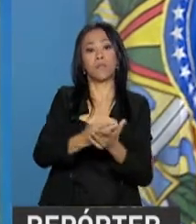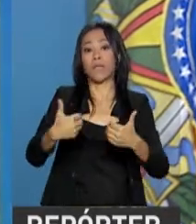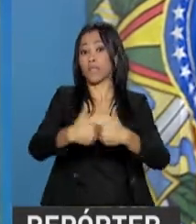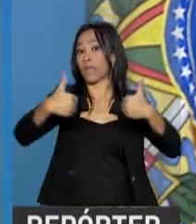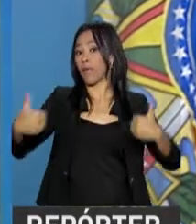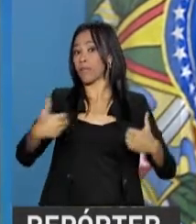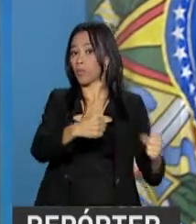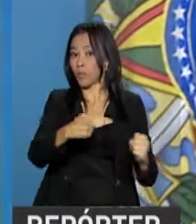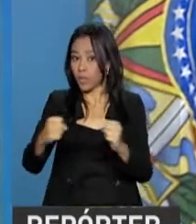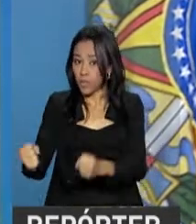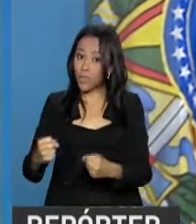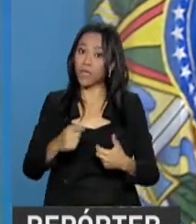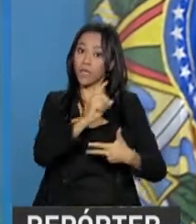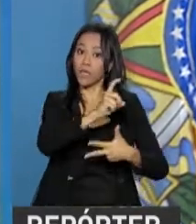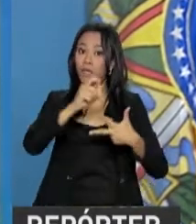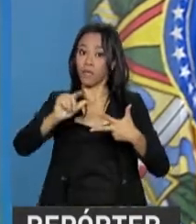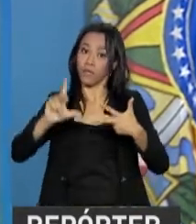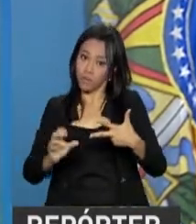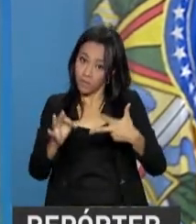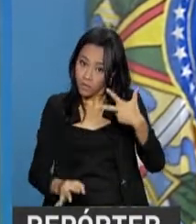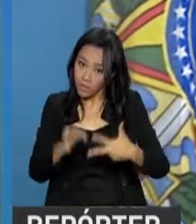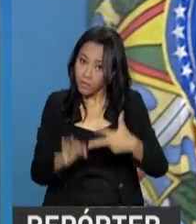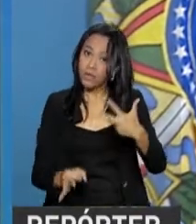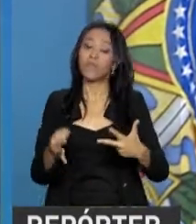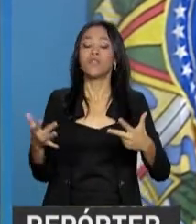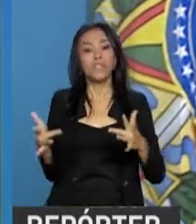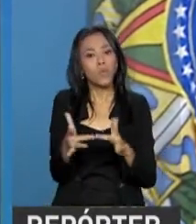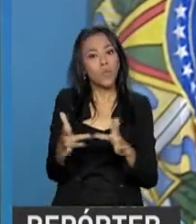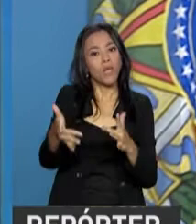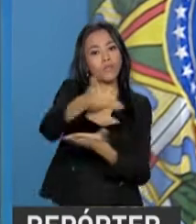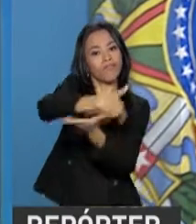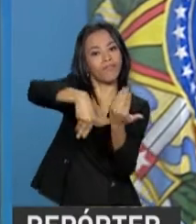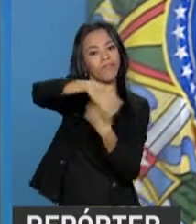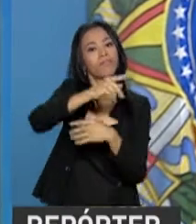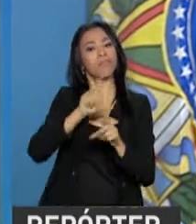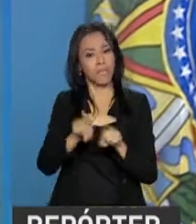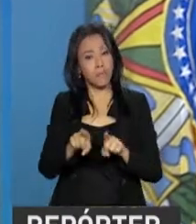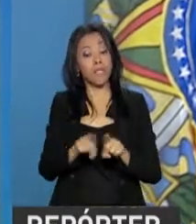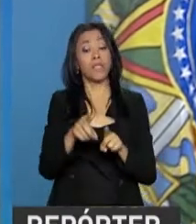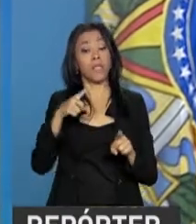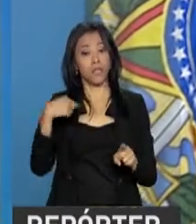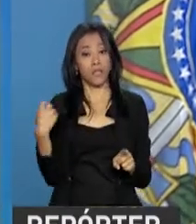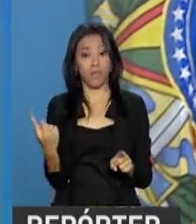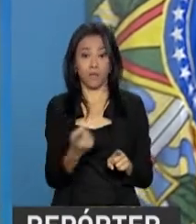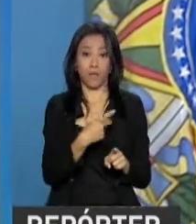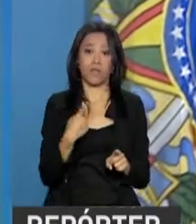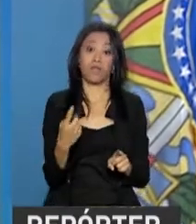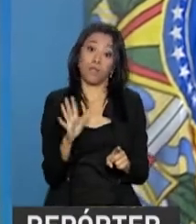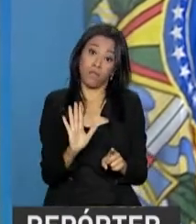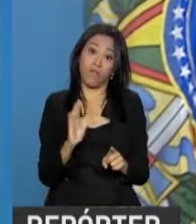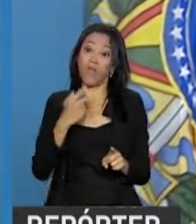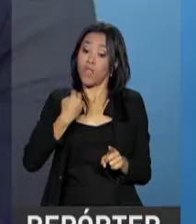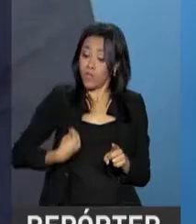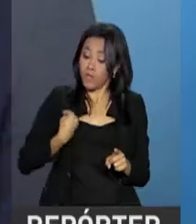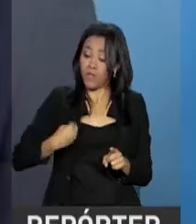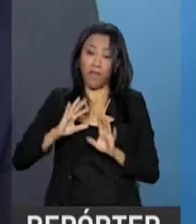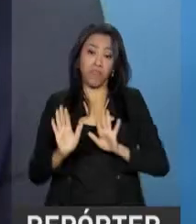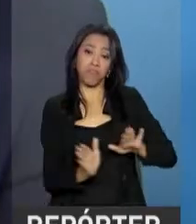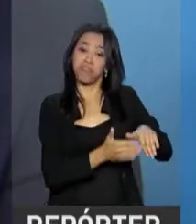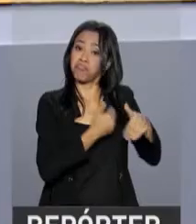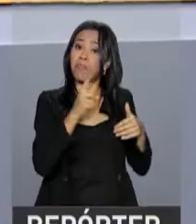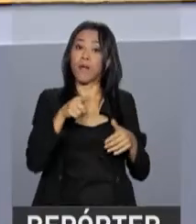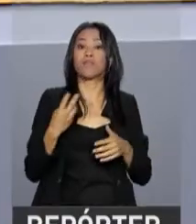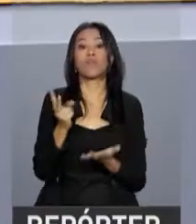de poderes, a independência e a harmonia entre os poderes, que nós todos passaremos, mas as instituições hão de